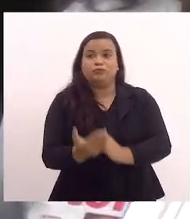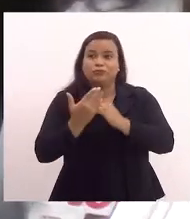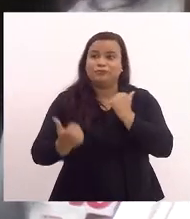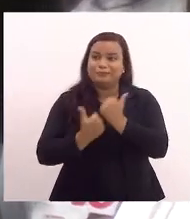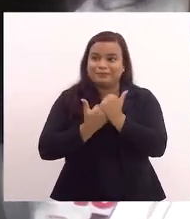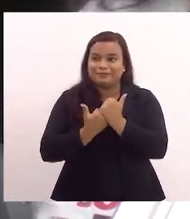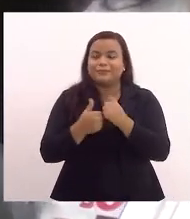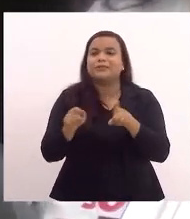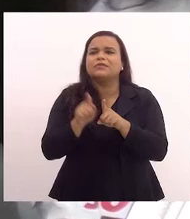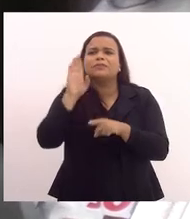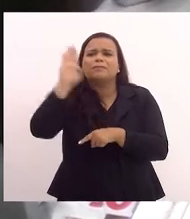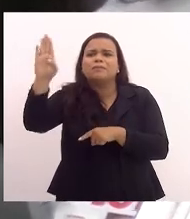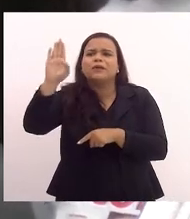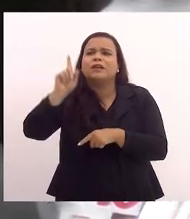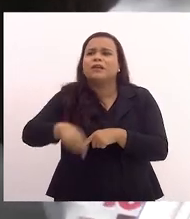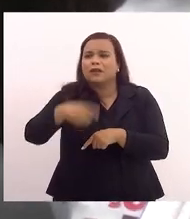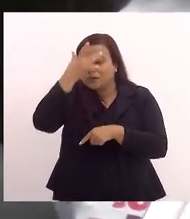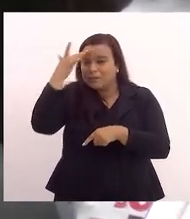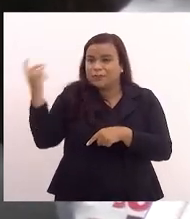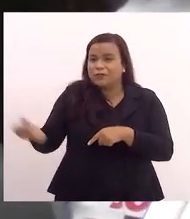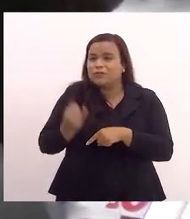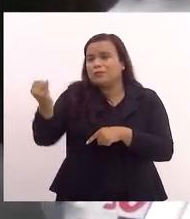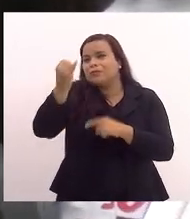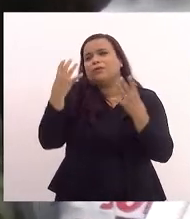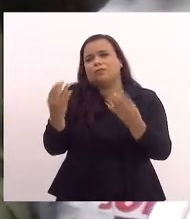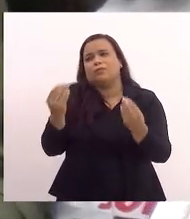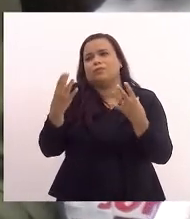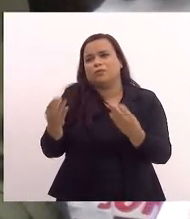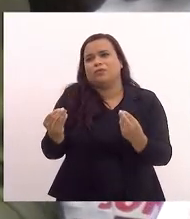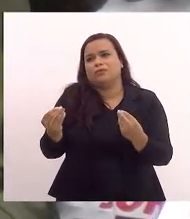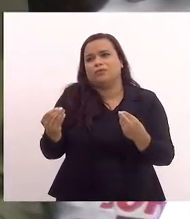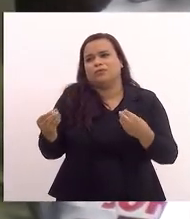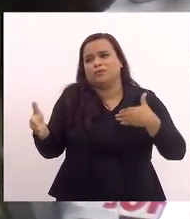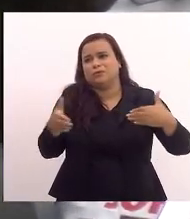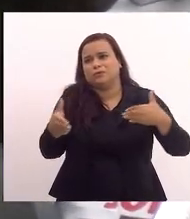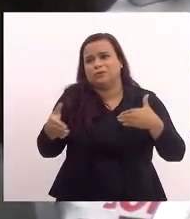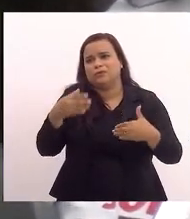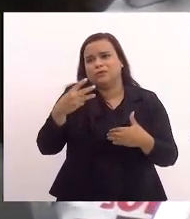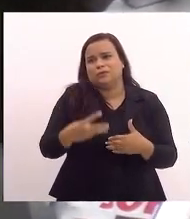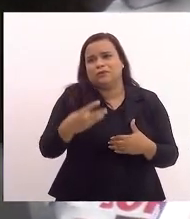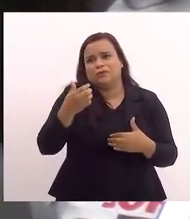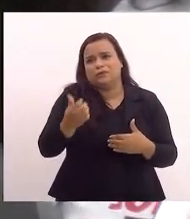mas, em especial, algumas pessoas que foram muito importantes nesses 363 dias.